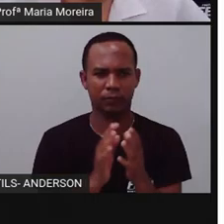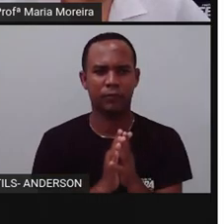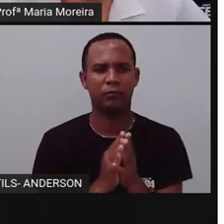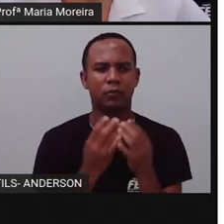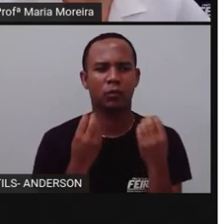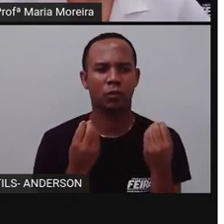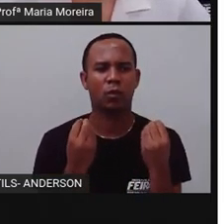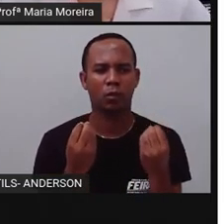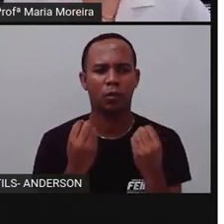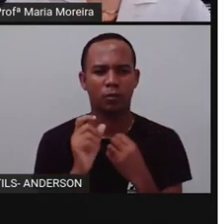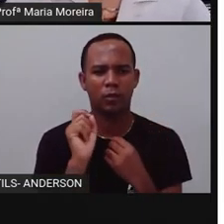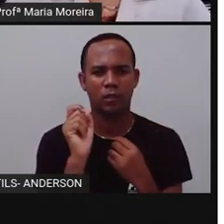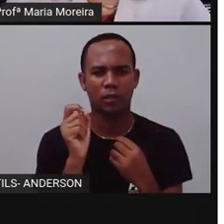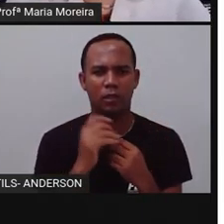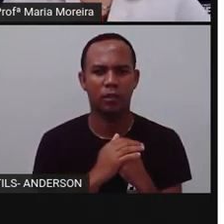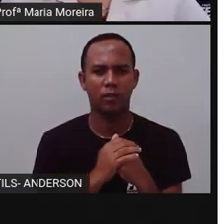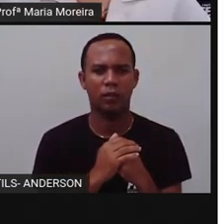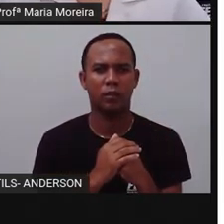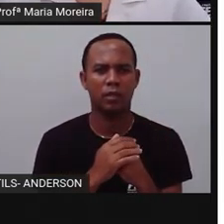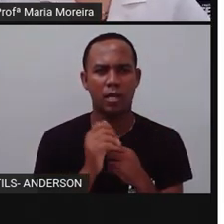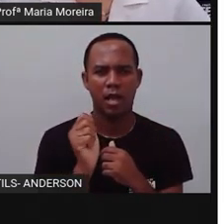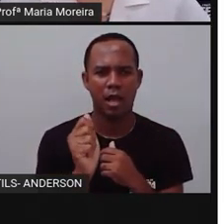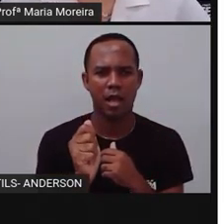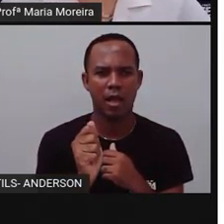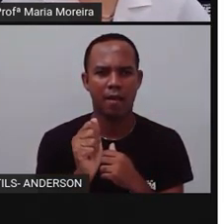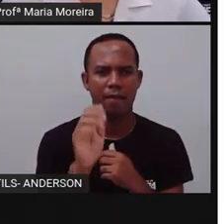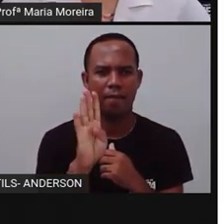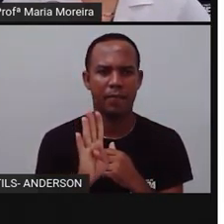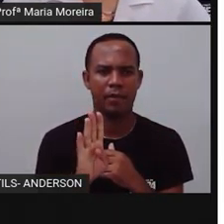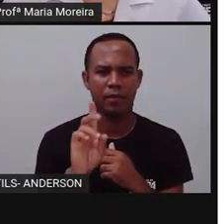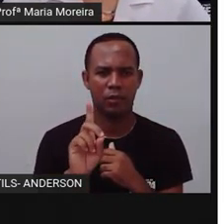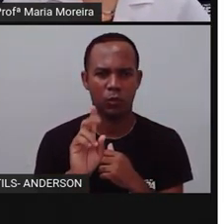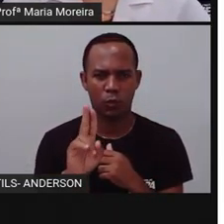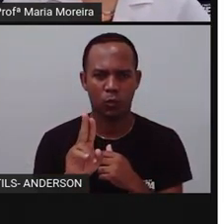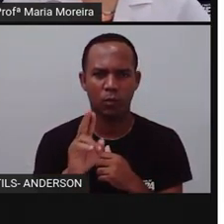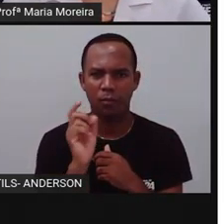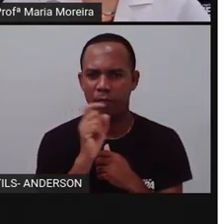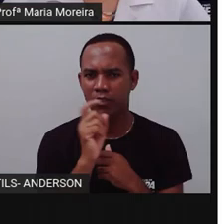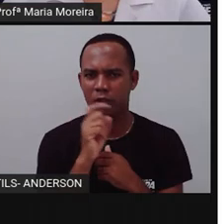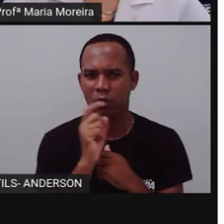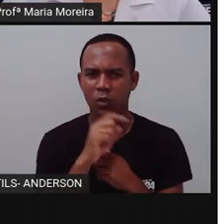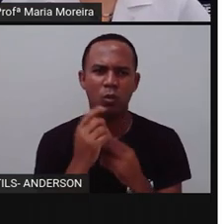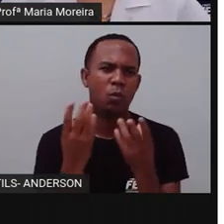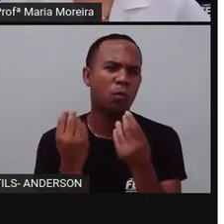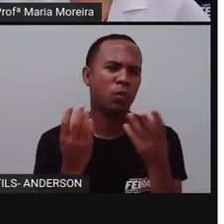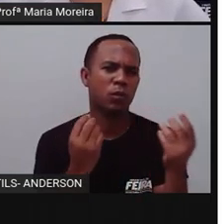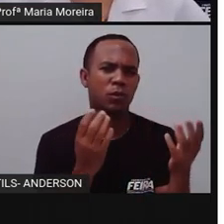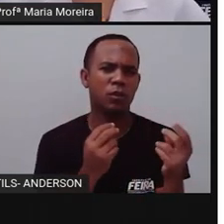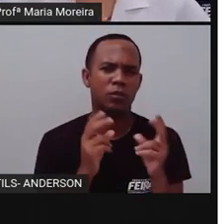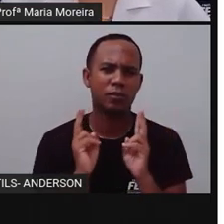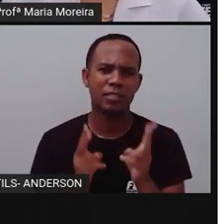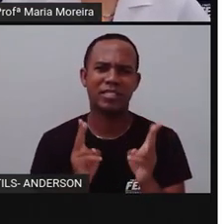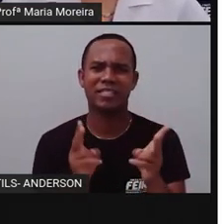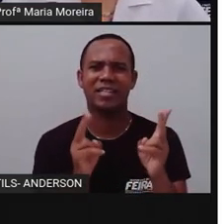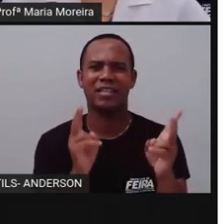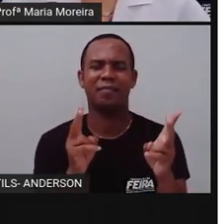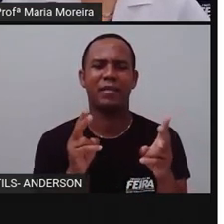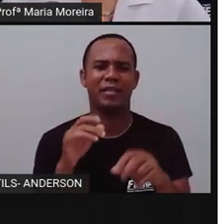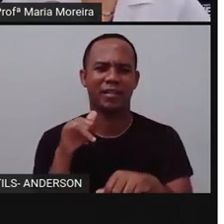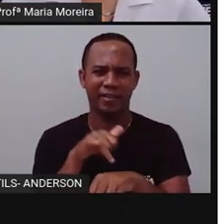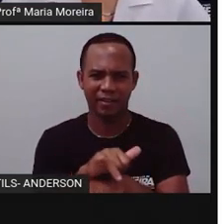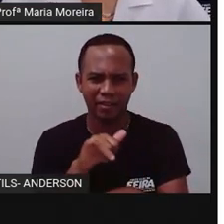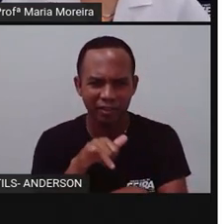então declarou: Abdu mentiu muitas vezes para a gente. Está sempre querendo nos